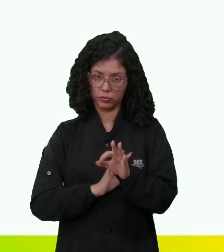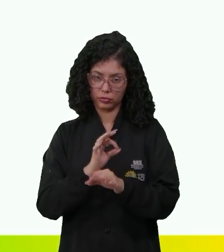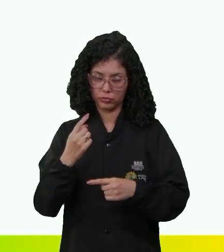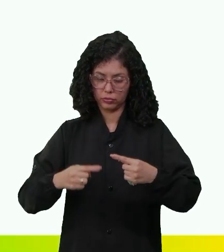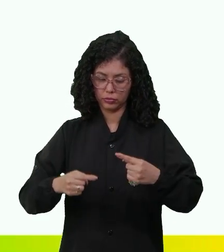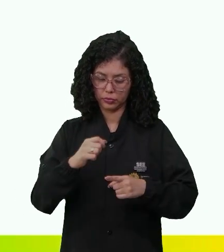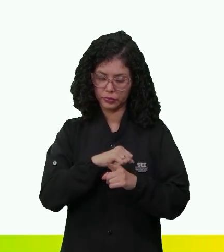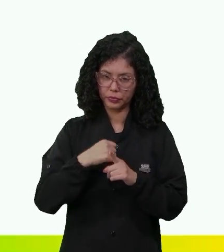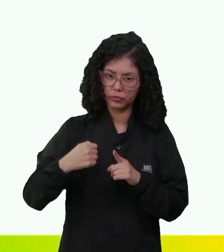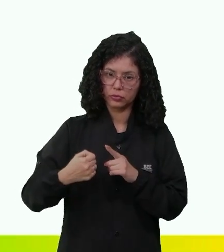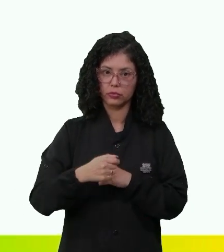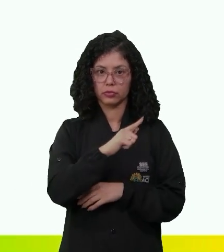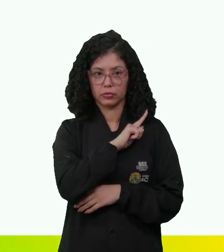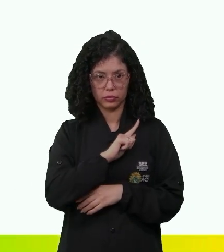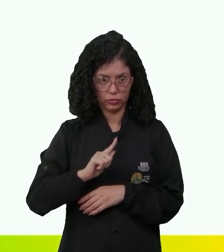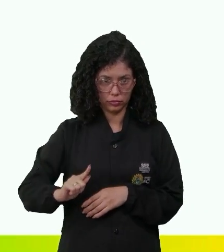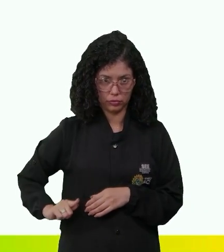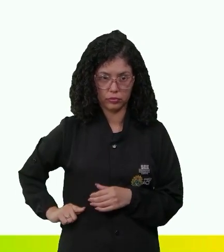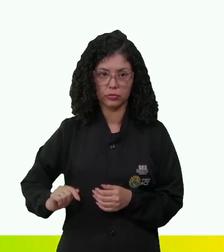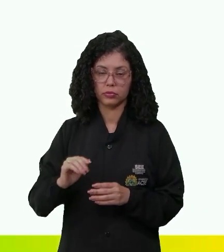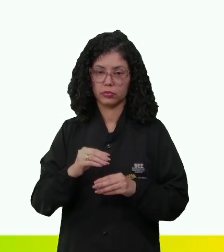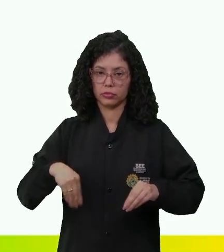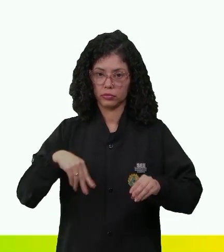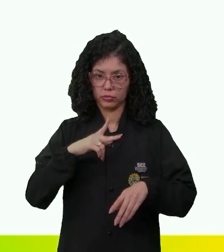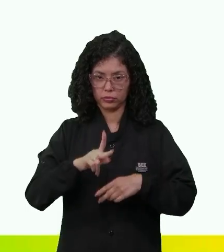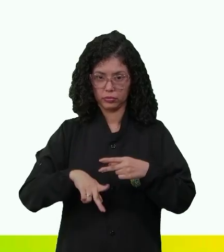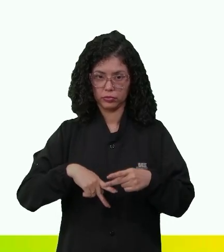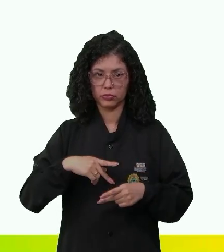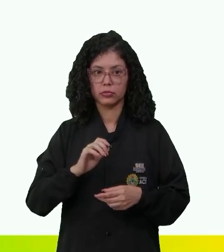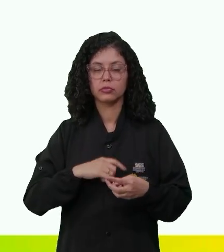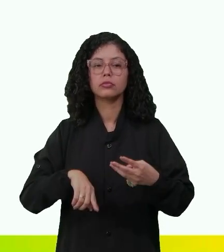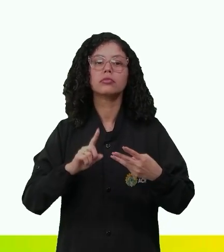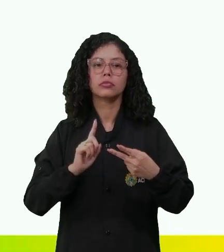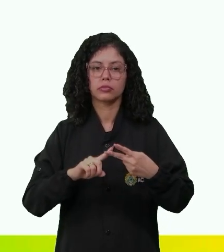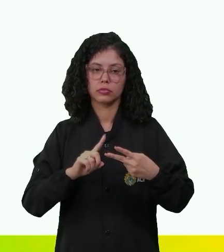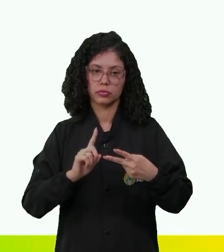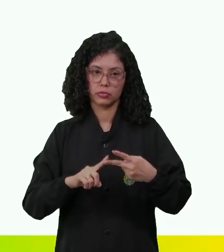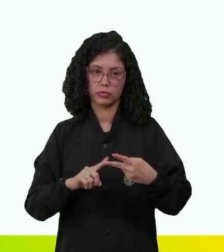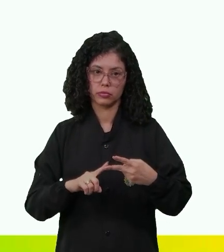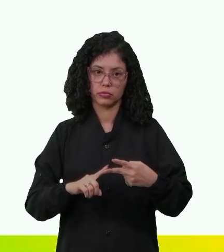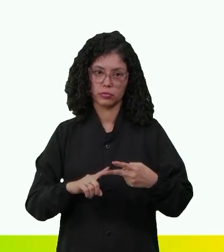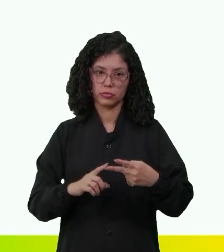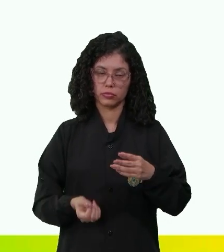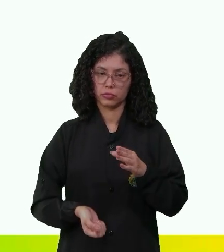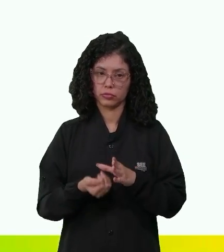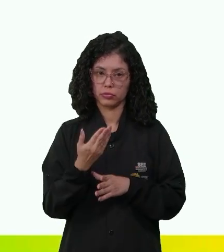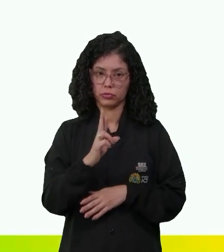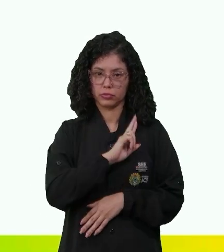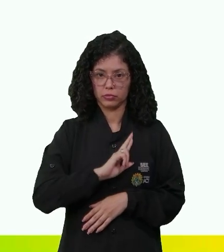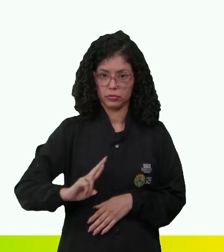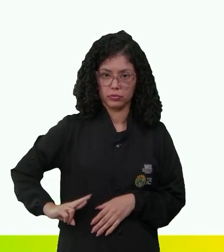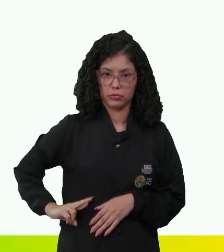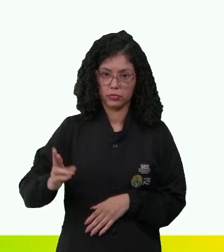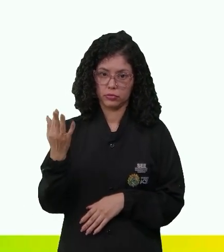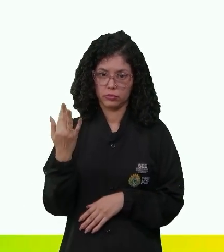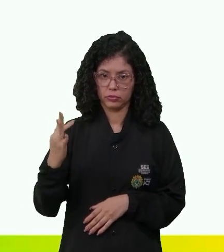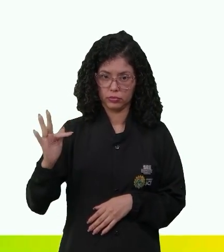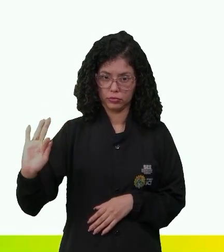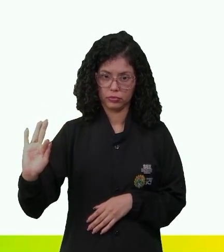organização política com governo, território e população. A forma de Estado é a